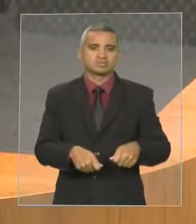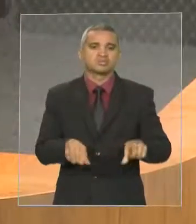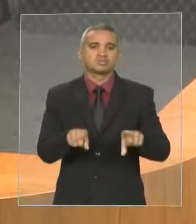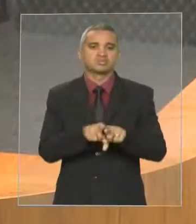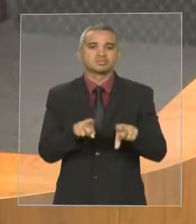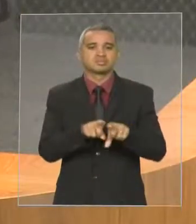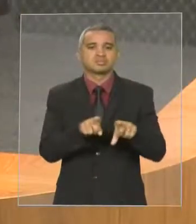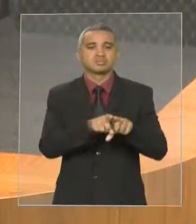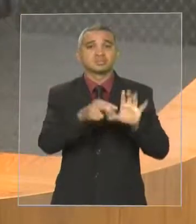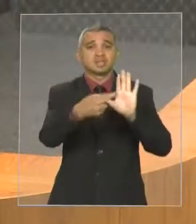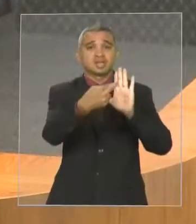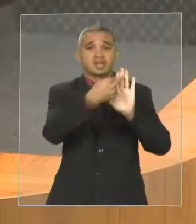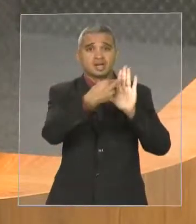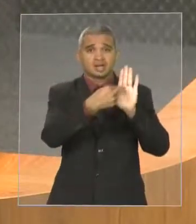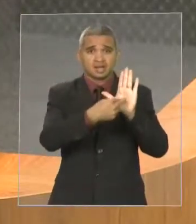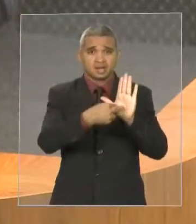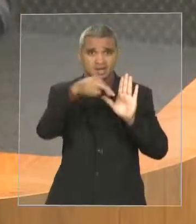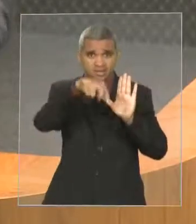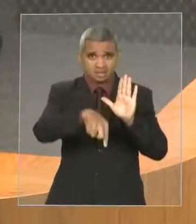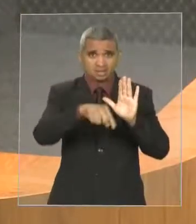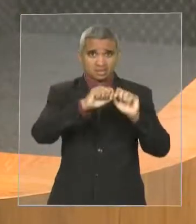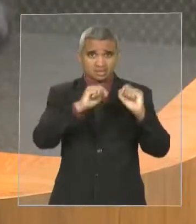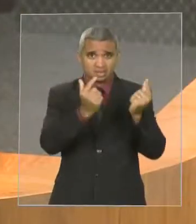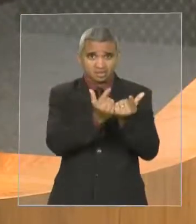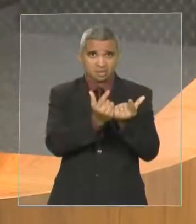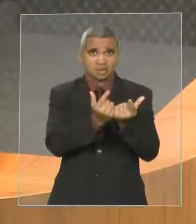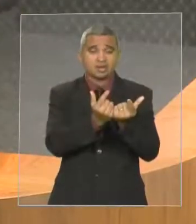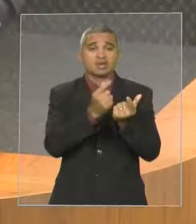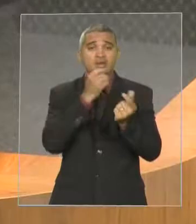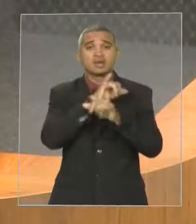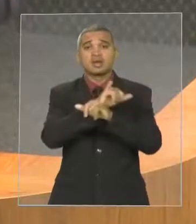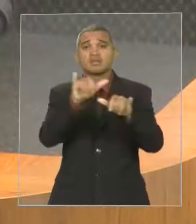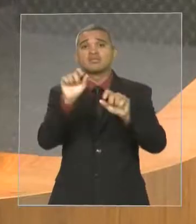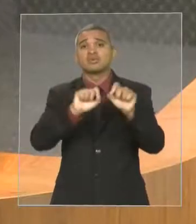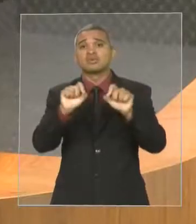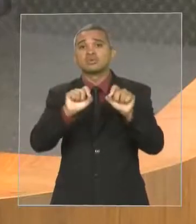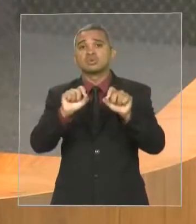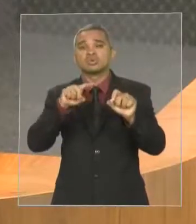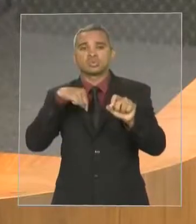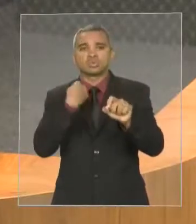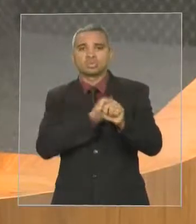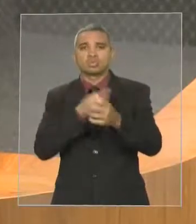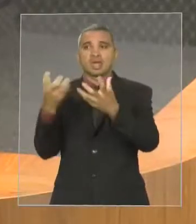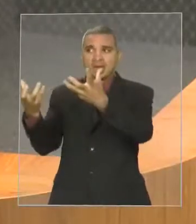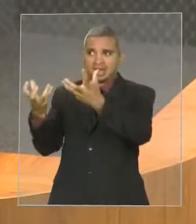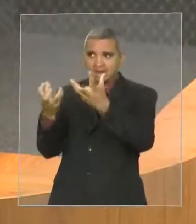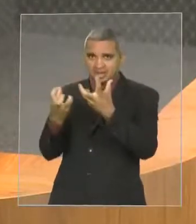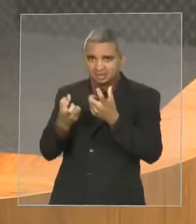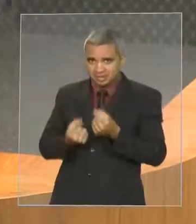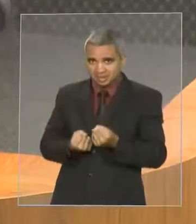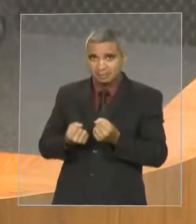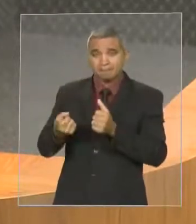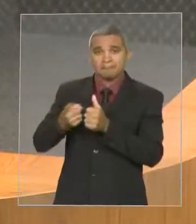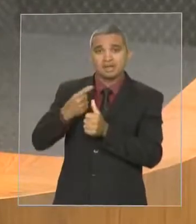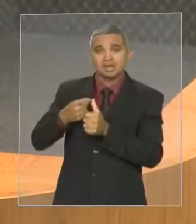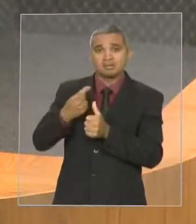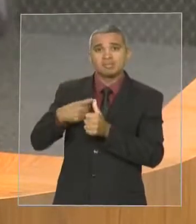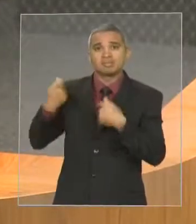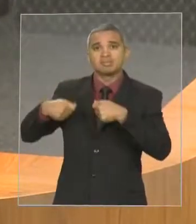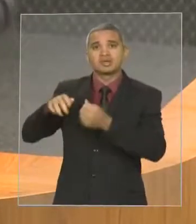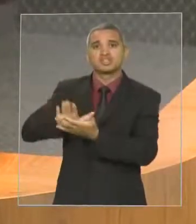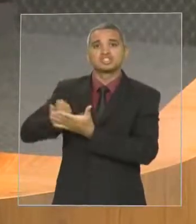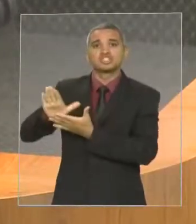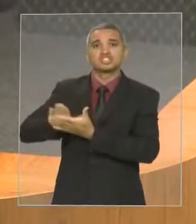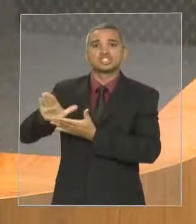que for publicado no Diário Oficial do Estado. E passa a contar para emenda a partir da publicação no Diário Oficial do Estado.